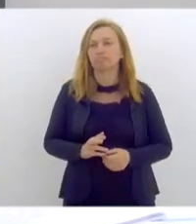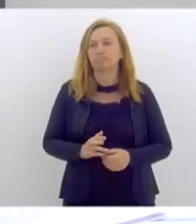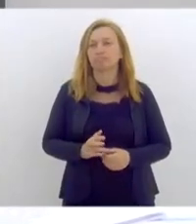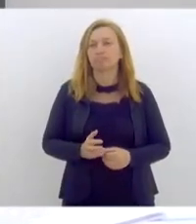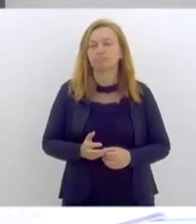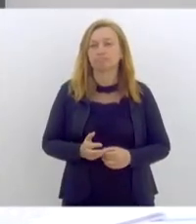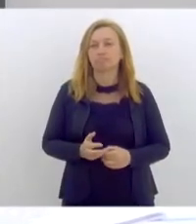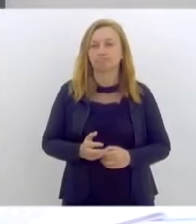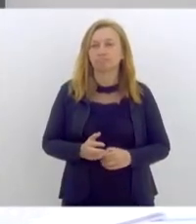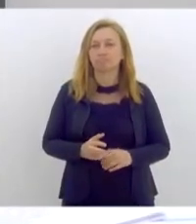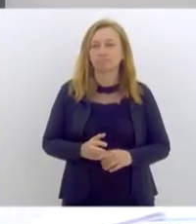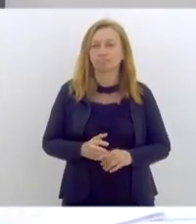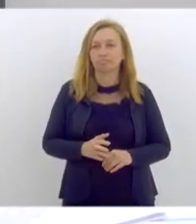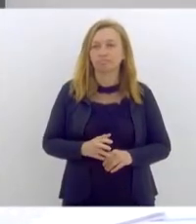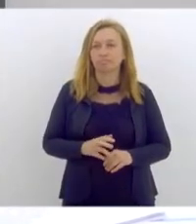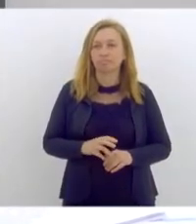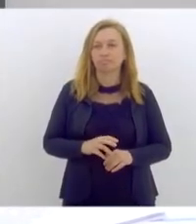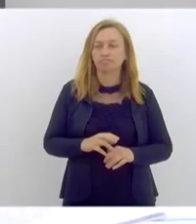de ficar